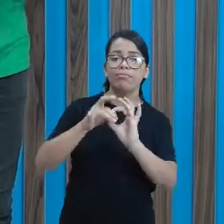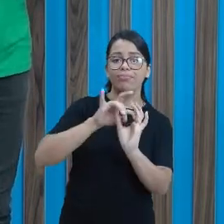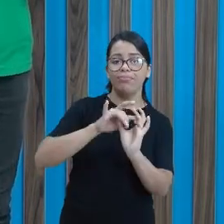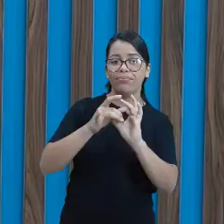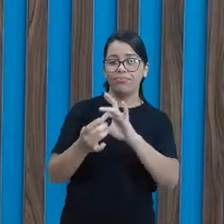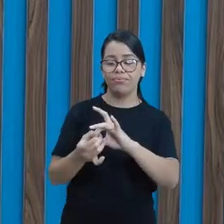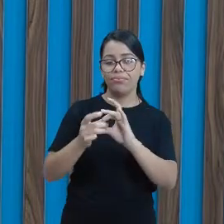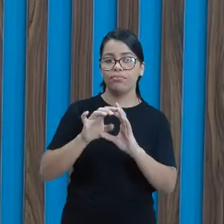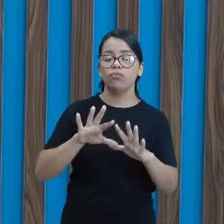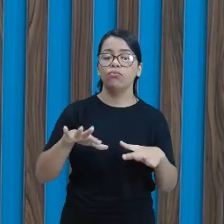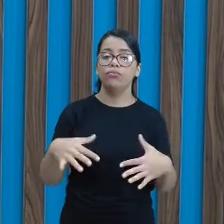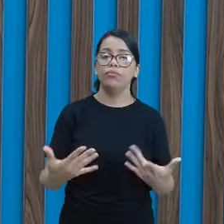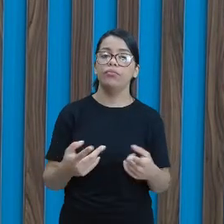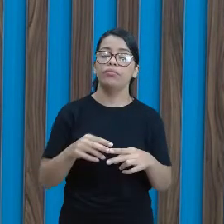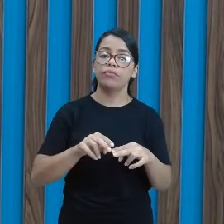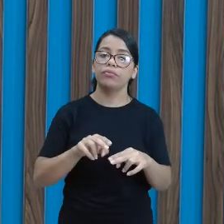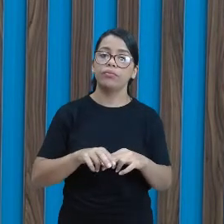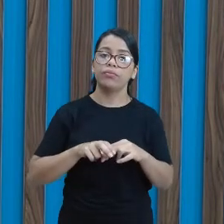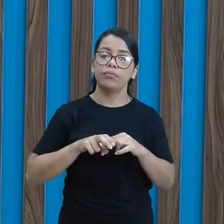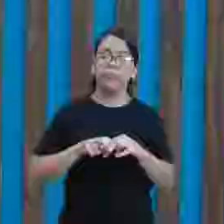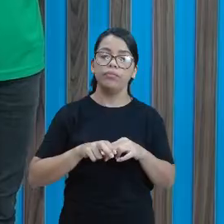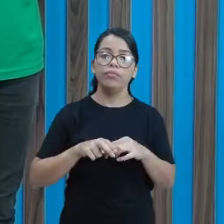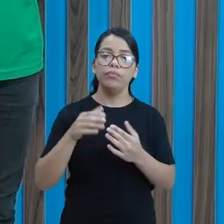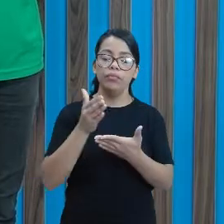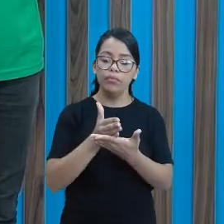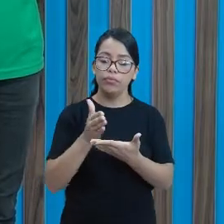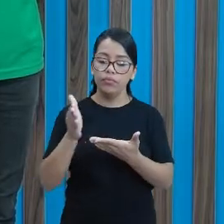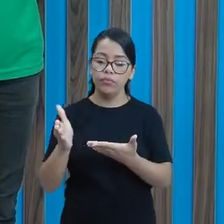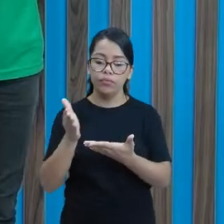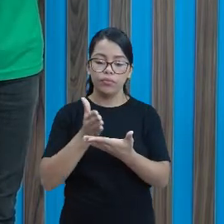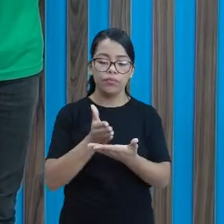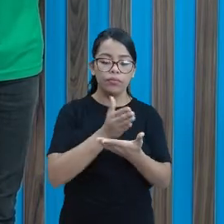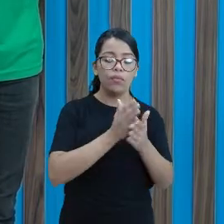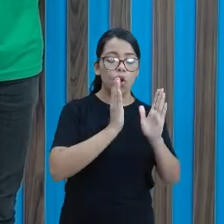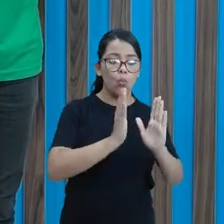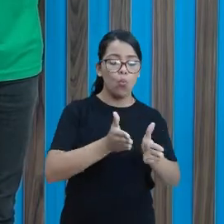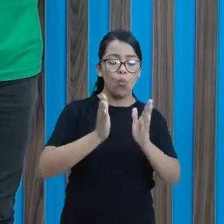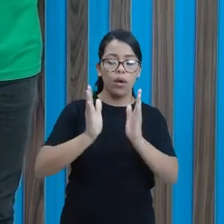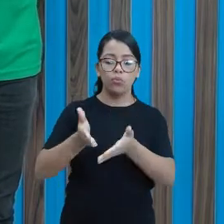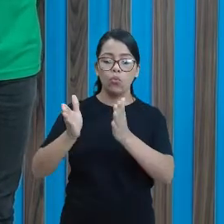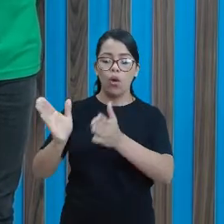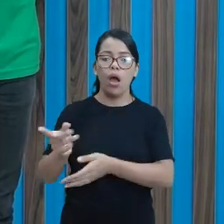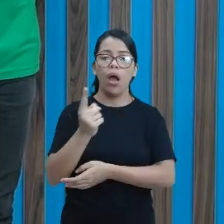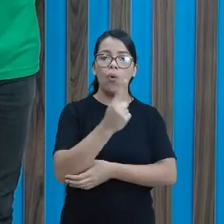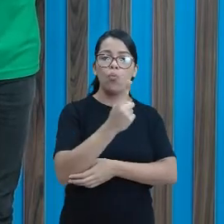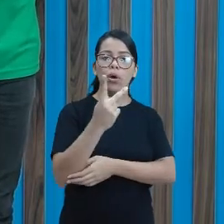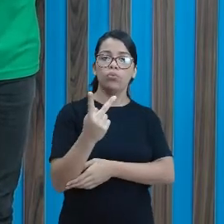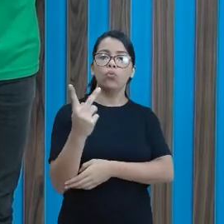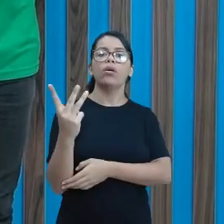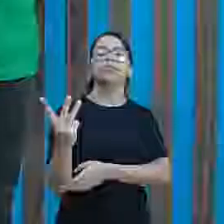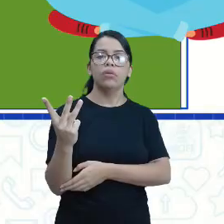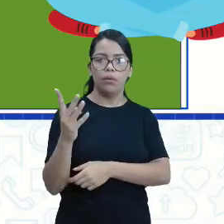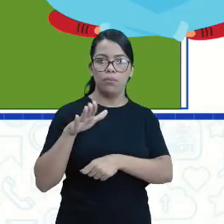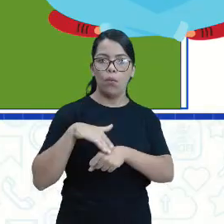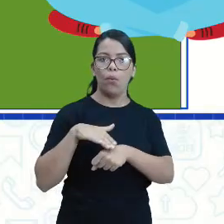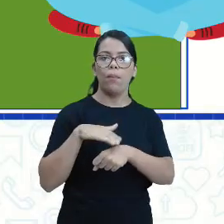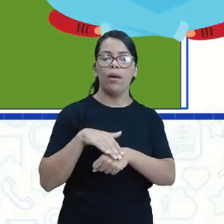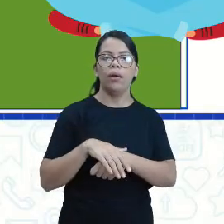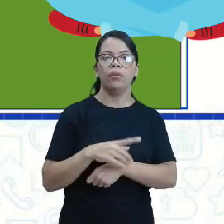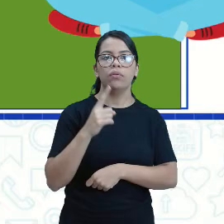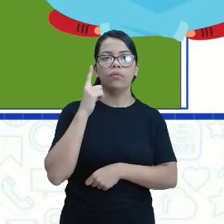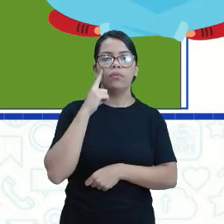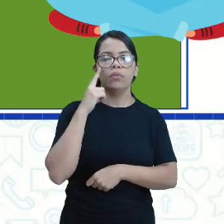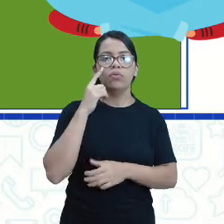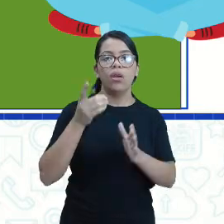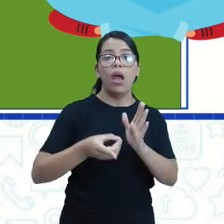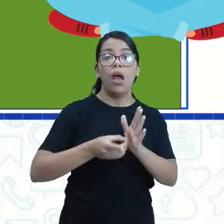professor, Milton Santos divide a globalização em 3 fases. Vamos lá ver quais são. A primeira. Tá? Aliás, desculpa, antes de